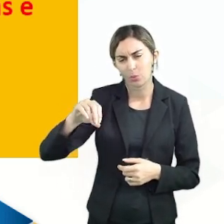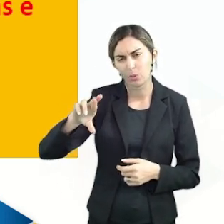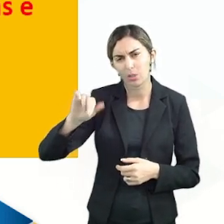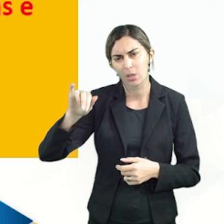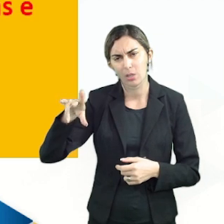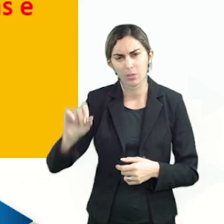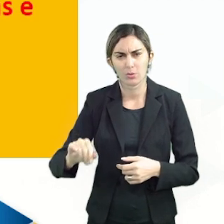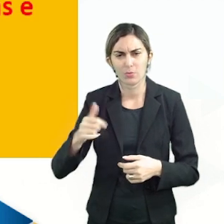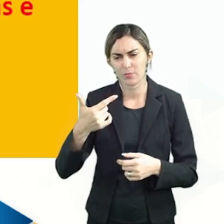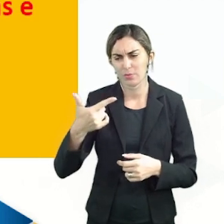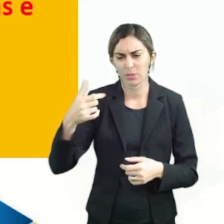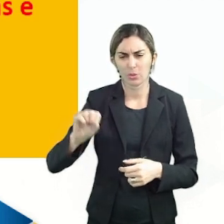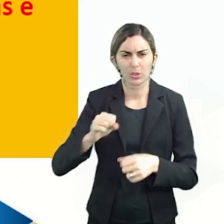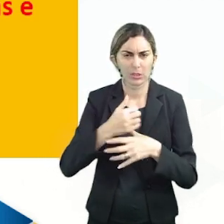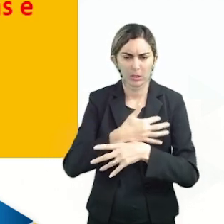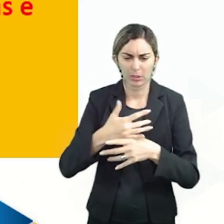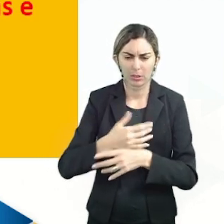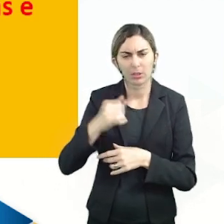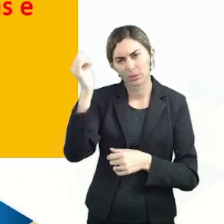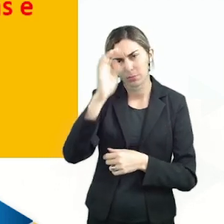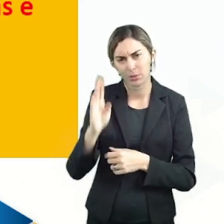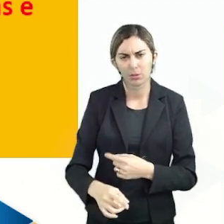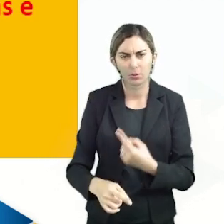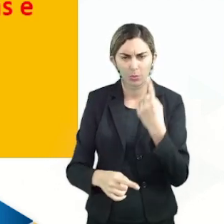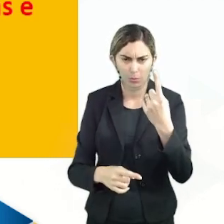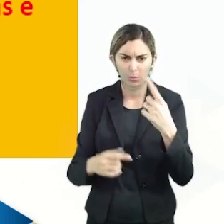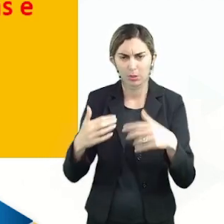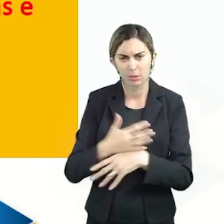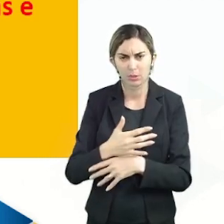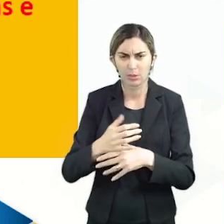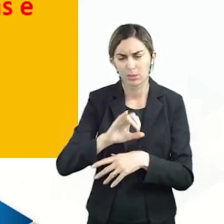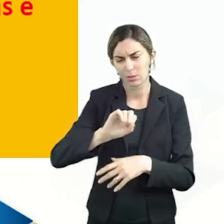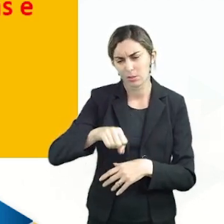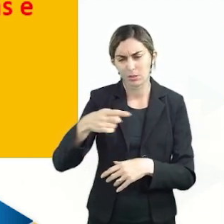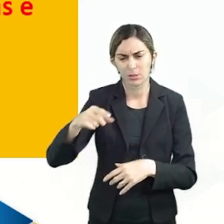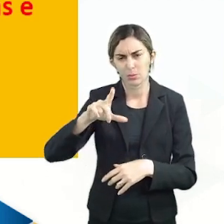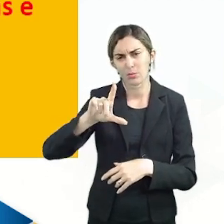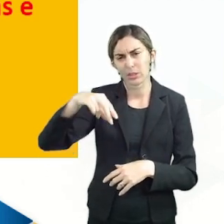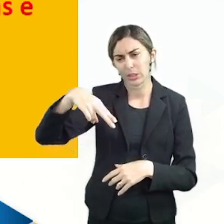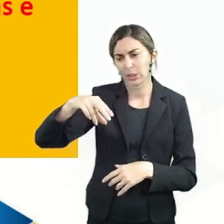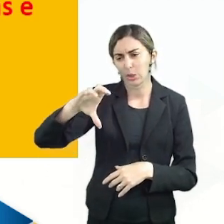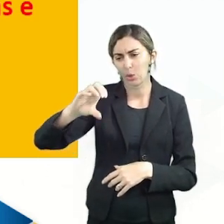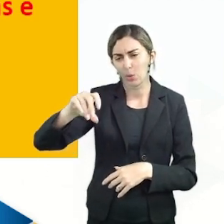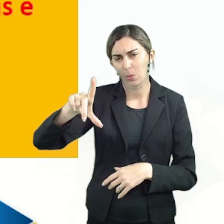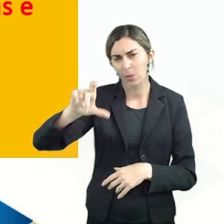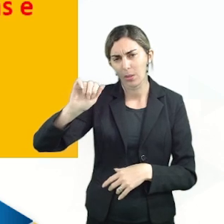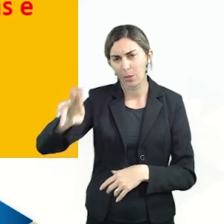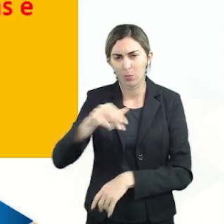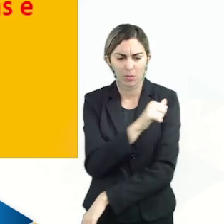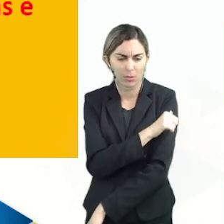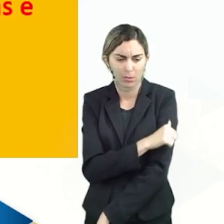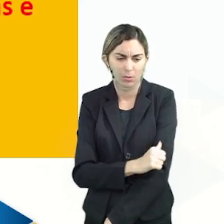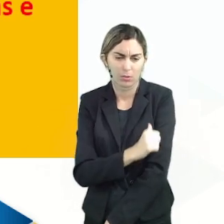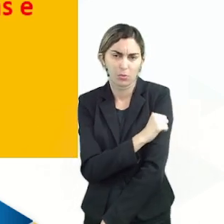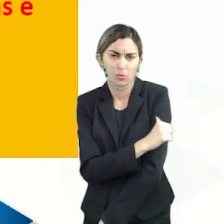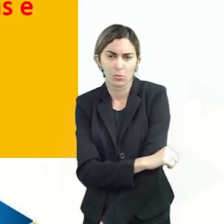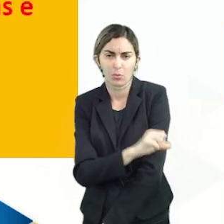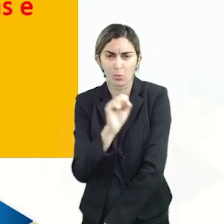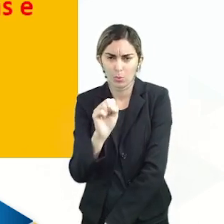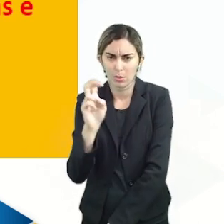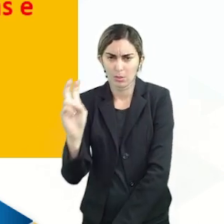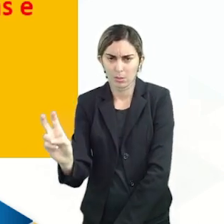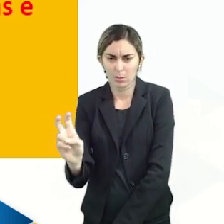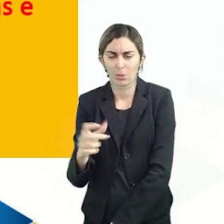de cidades brasileiras, um da cidade de São Nicolau, na Suíça, em 85, e